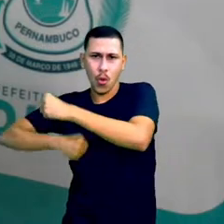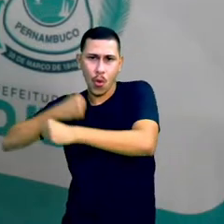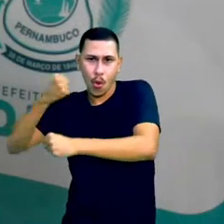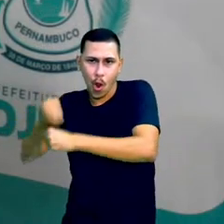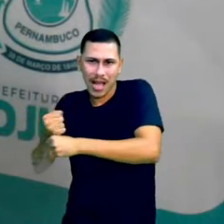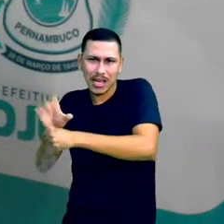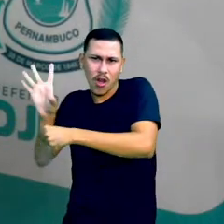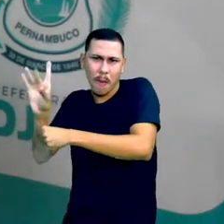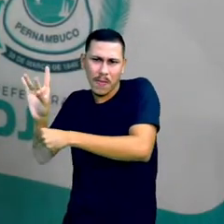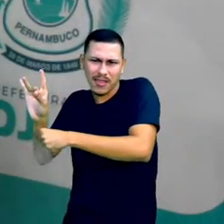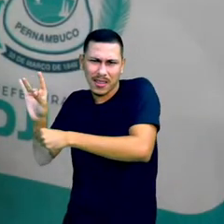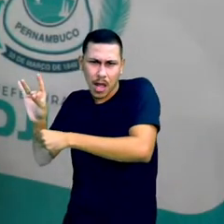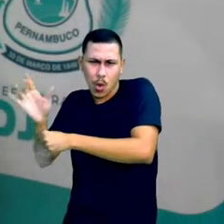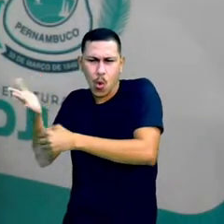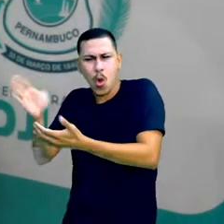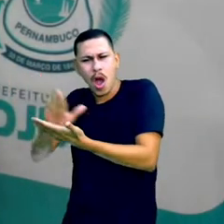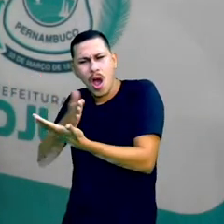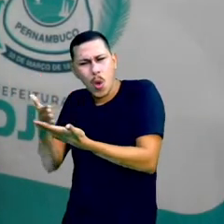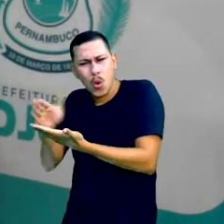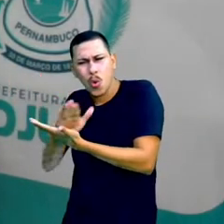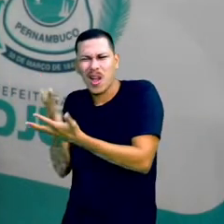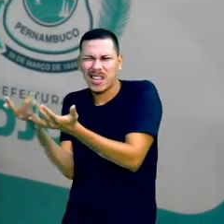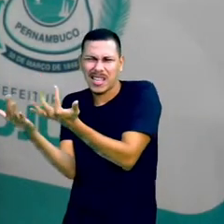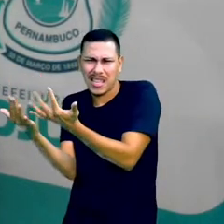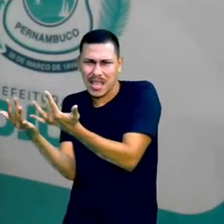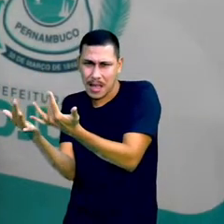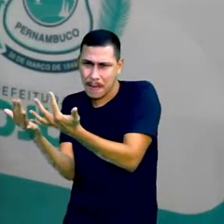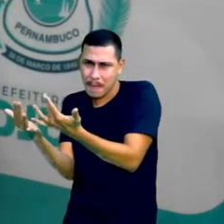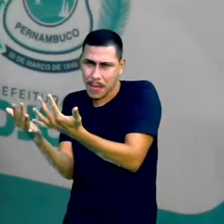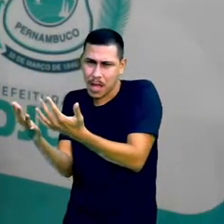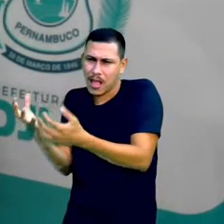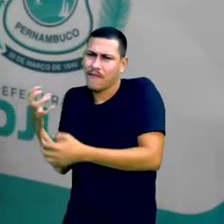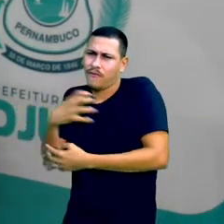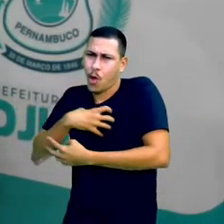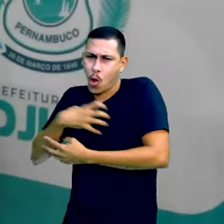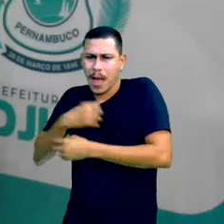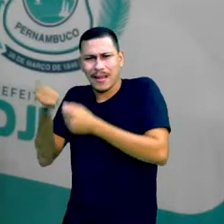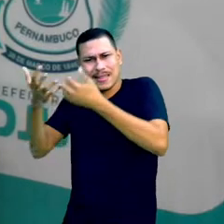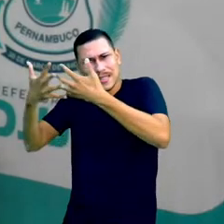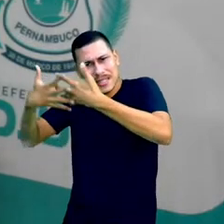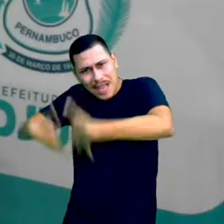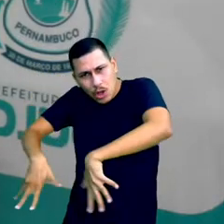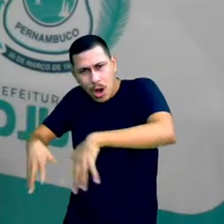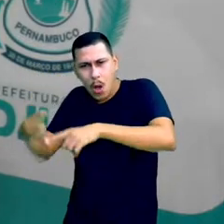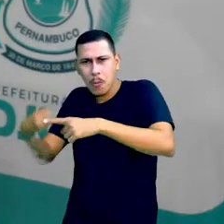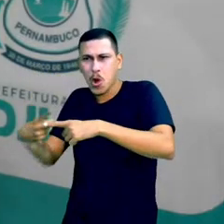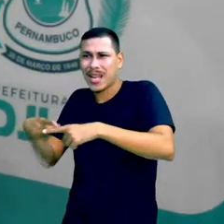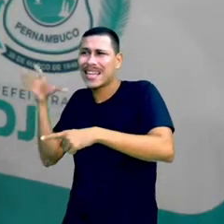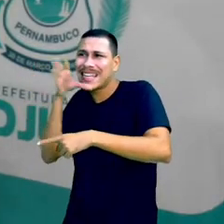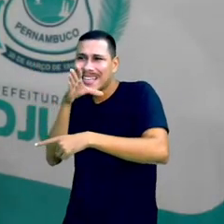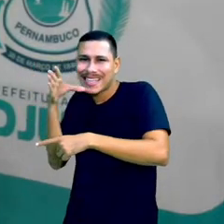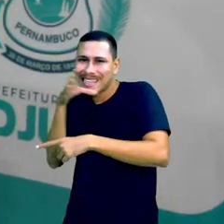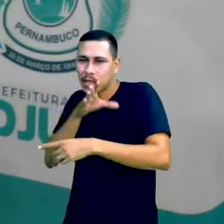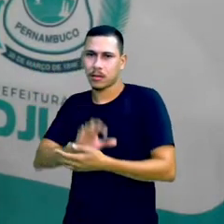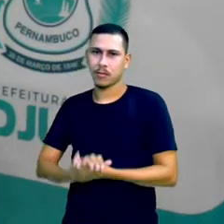de forma natural por conta da baixa umidade do ar, certo? E outras de forma